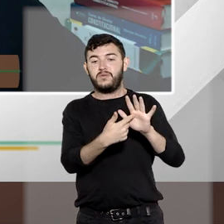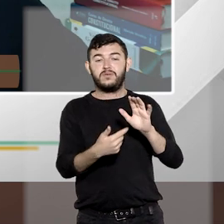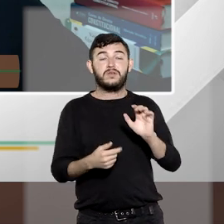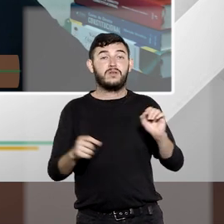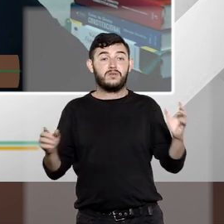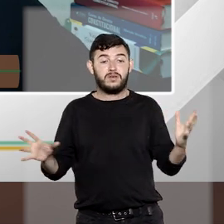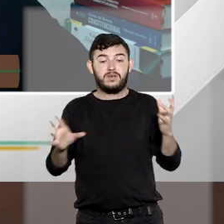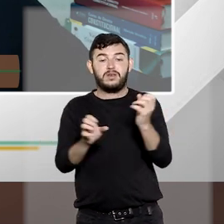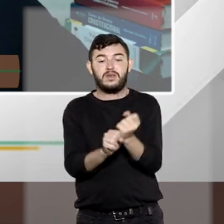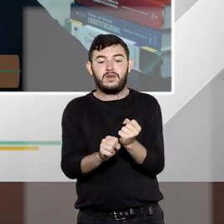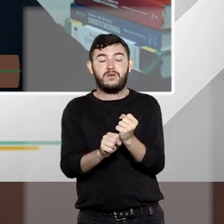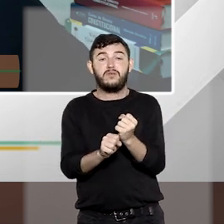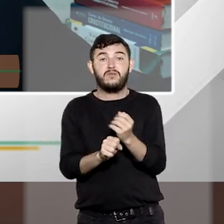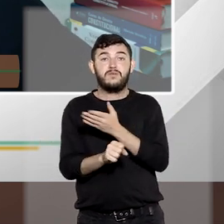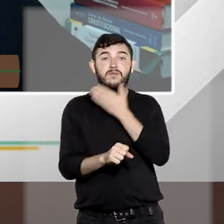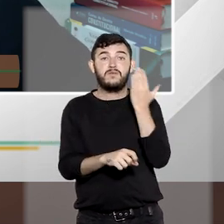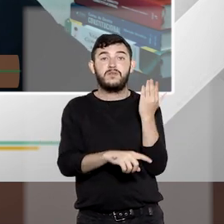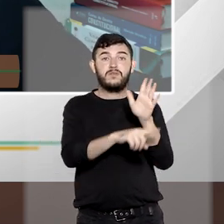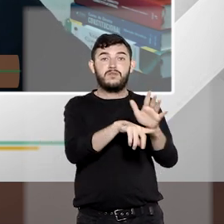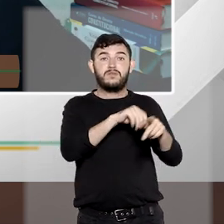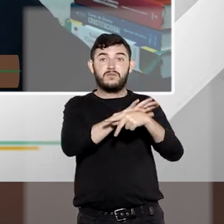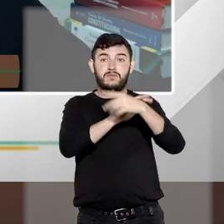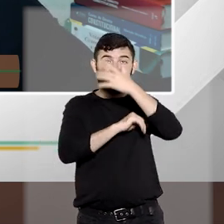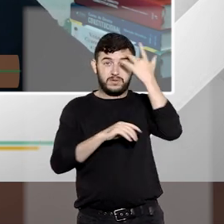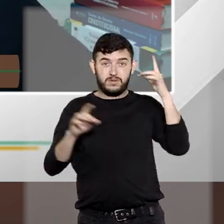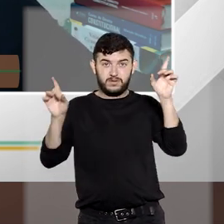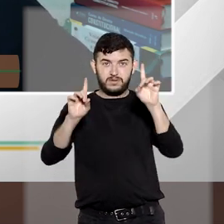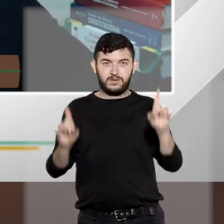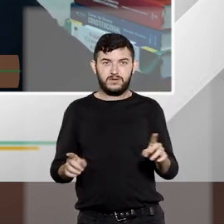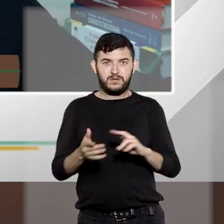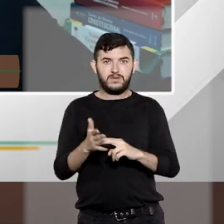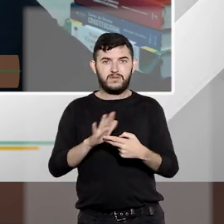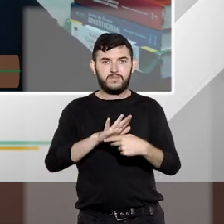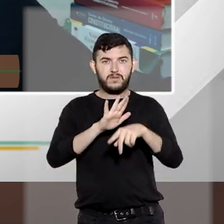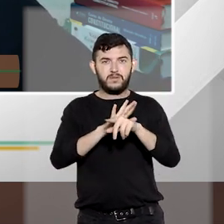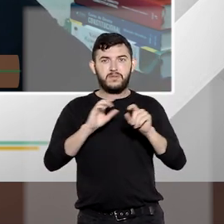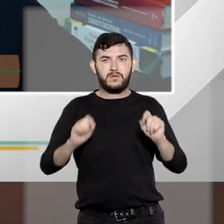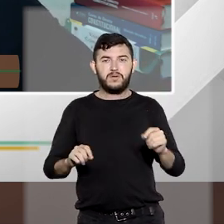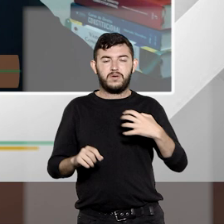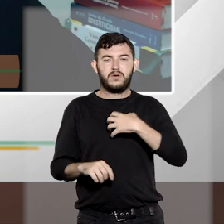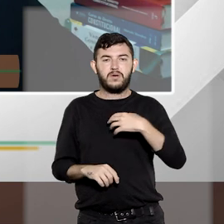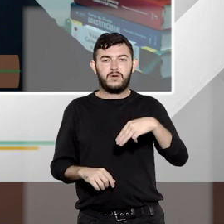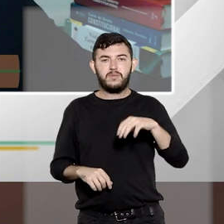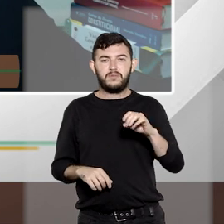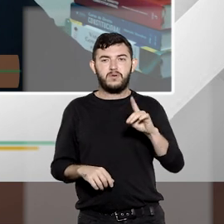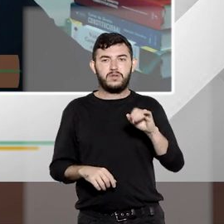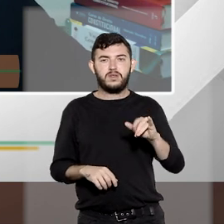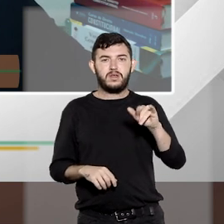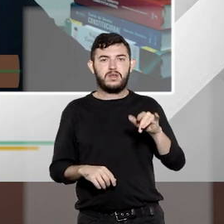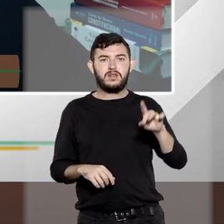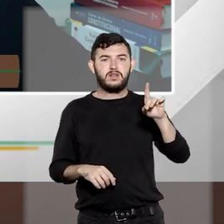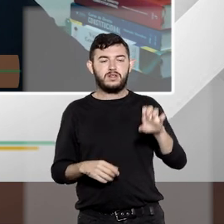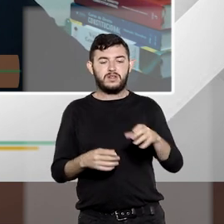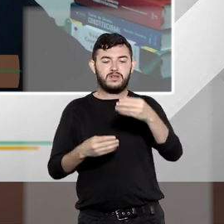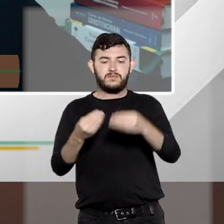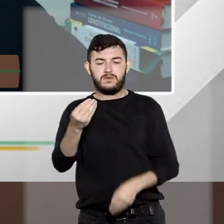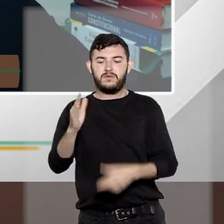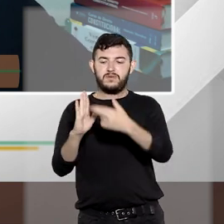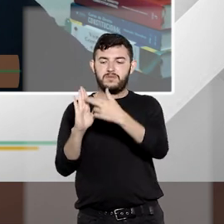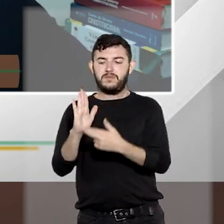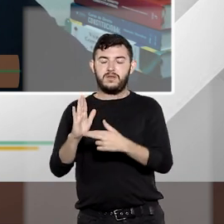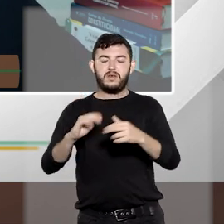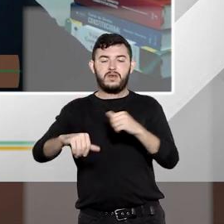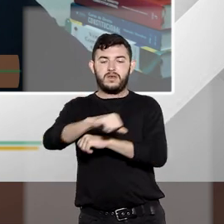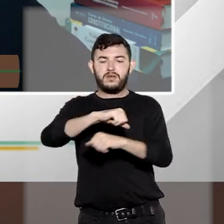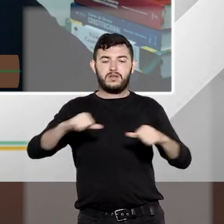mais favoráveis para a pessoa com deficiência. Não foi uma modalidade de aposentadoria ali que foi afetada pela reforma da Previdência, pelo